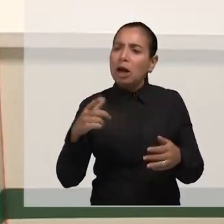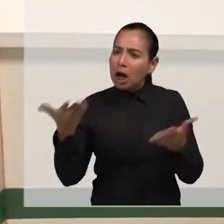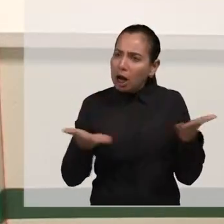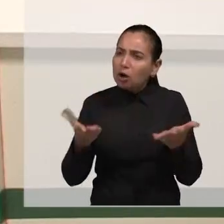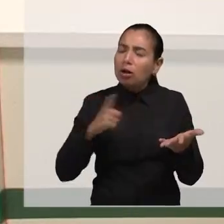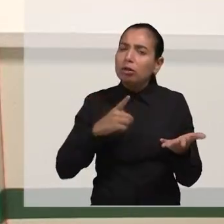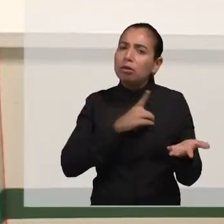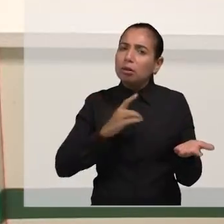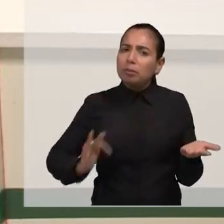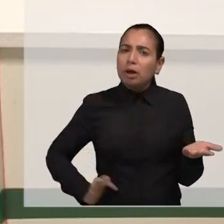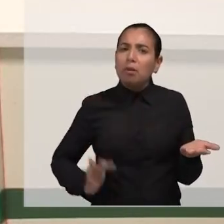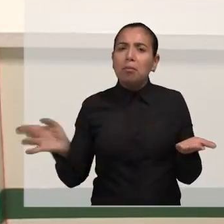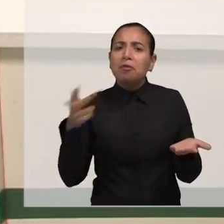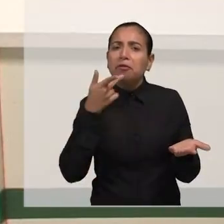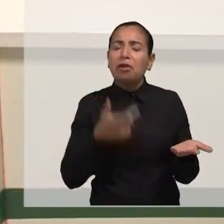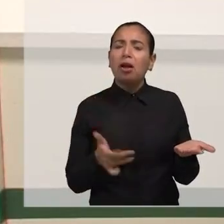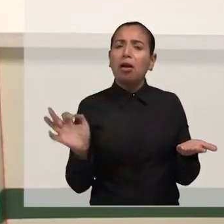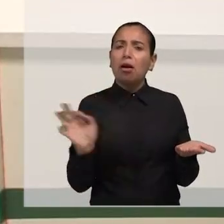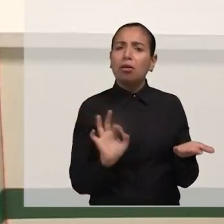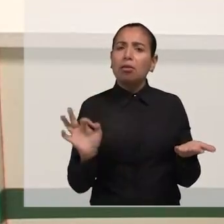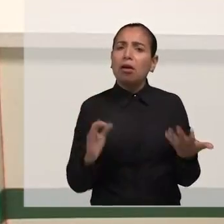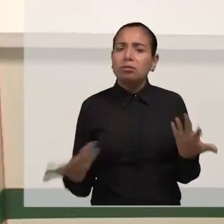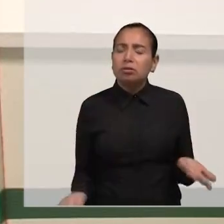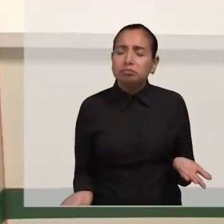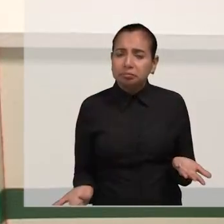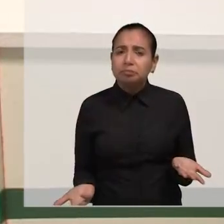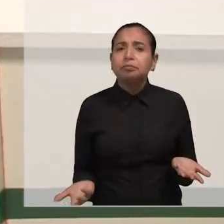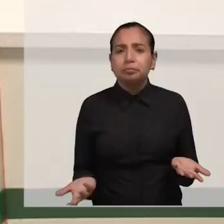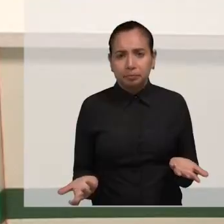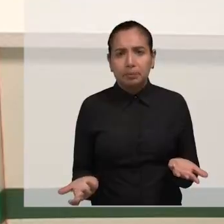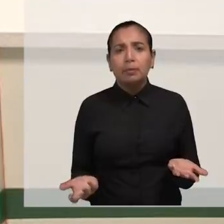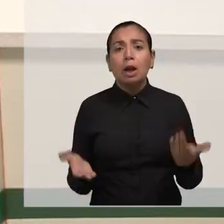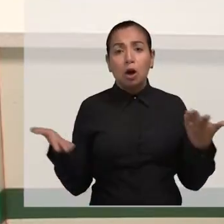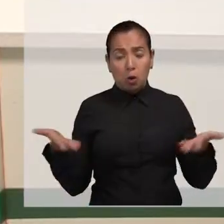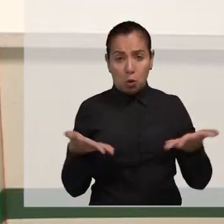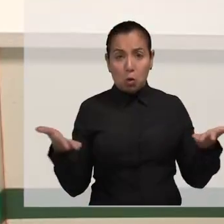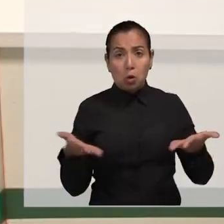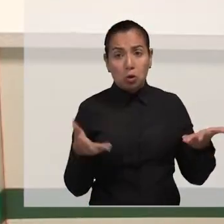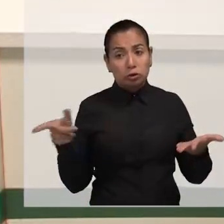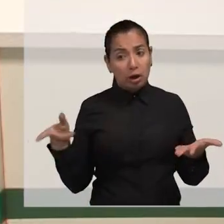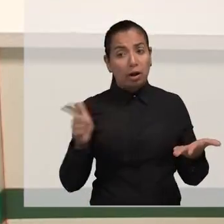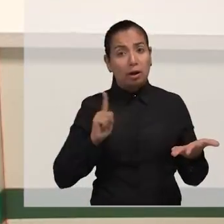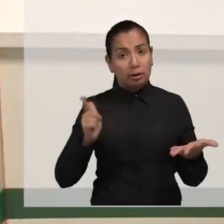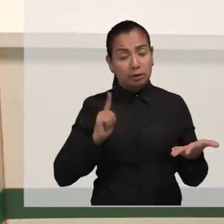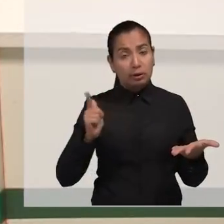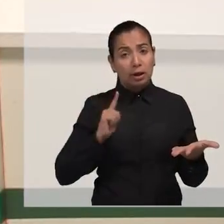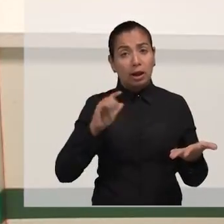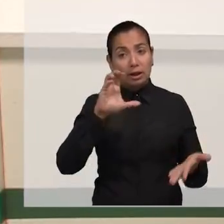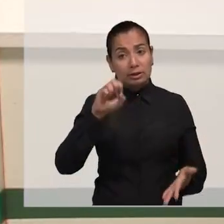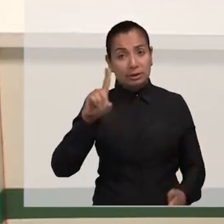Ceará e da política do Ceará, e aparecer agora na véspera da eleição, só para botar